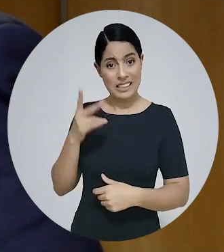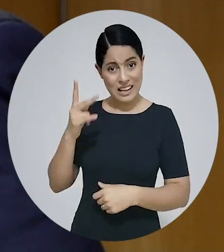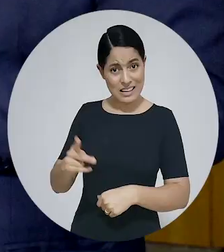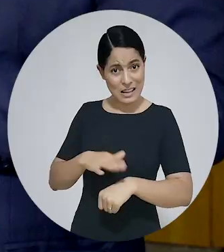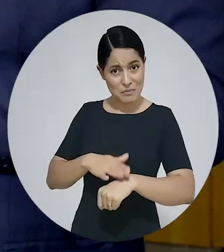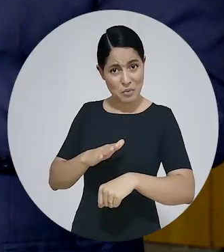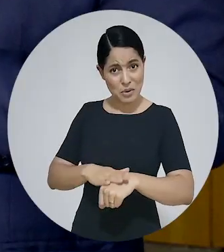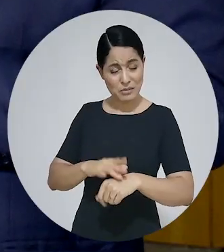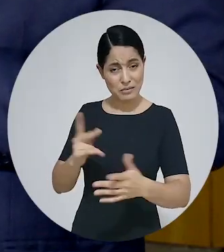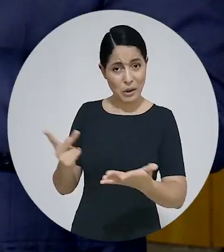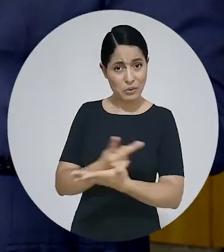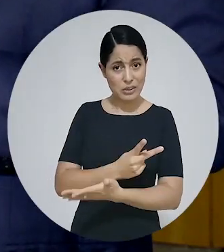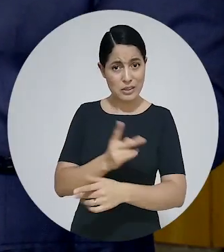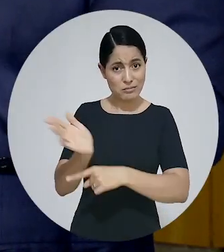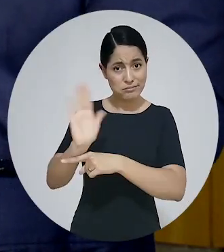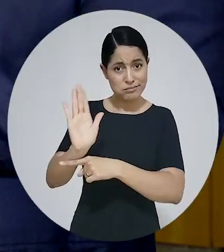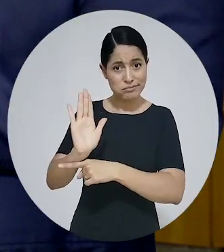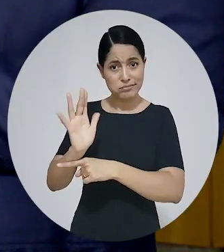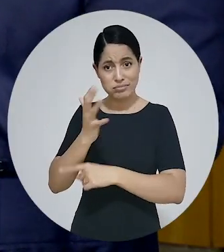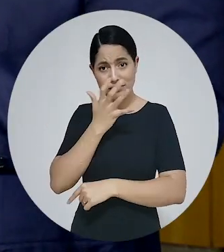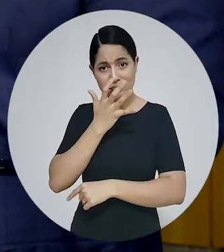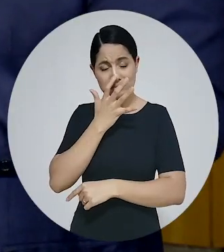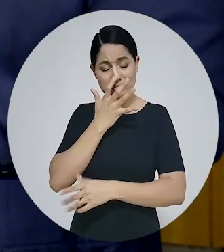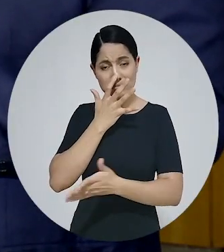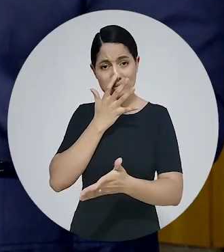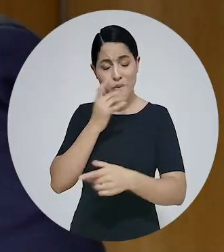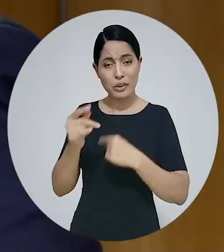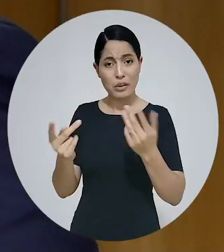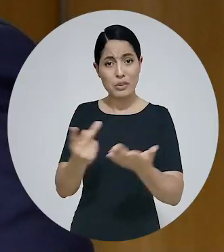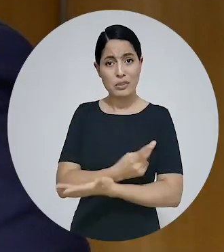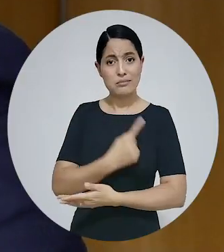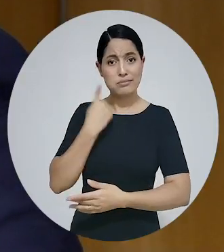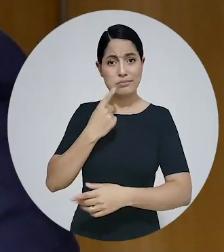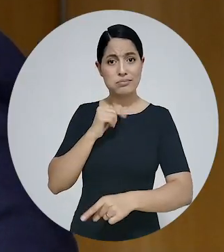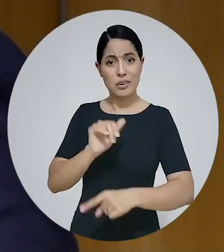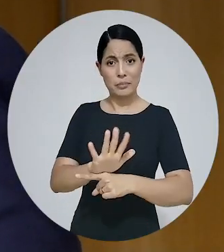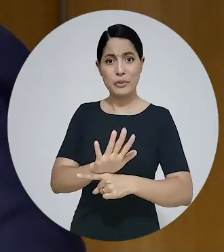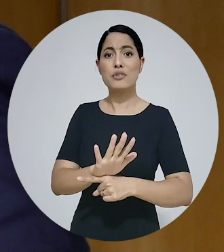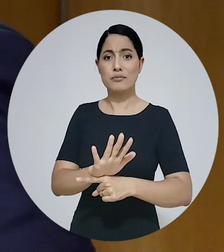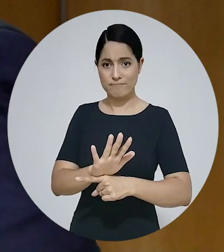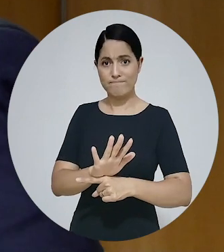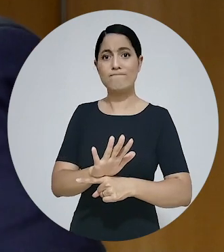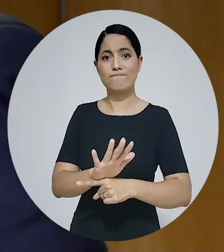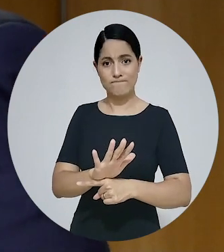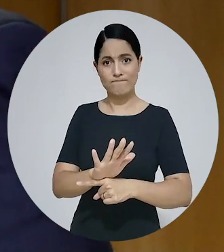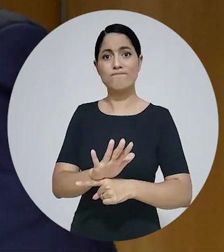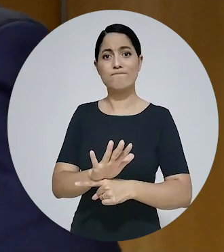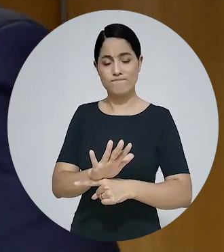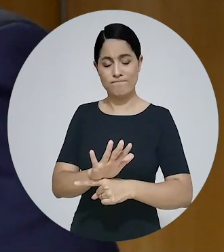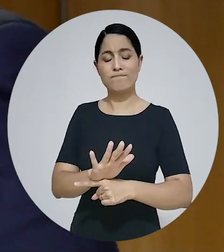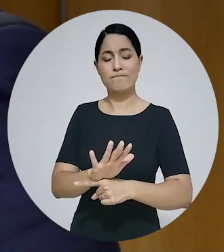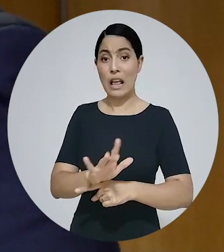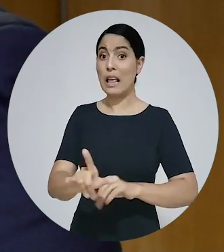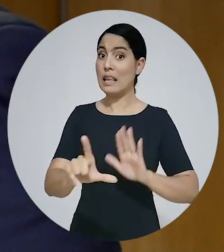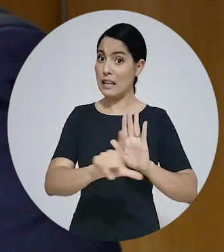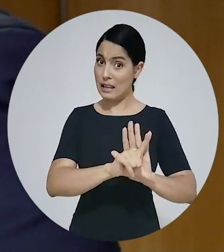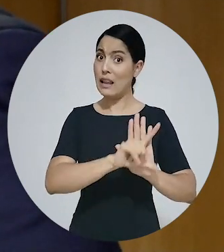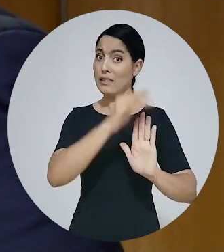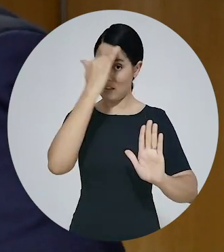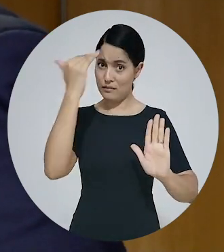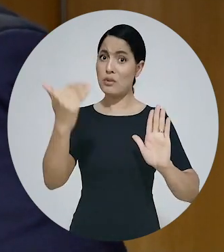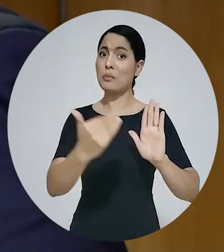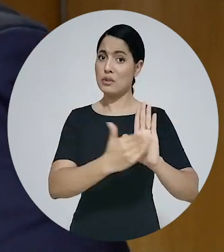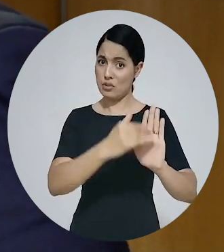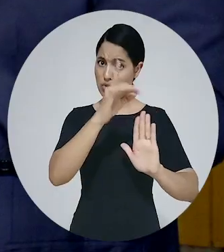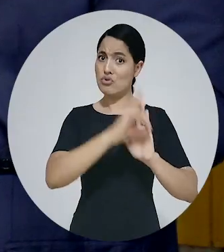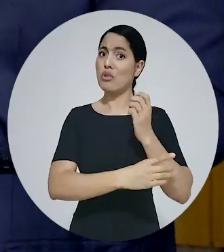justiça. E, naquele momento, pelos vídeos que assistimos, o advogado foi impedido de fazer este pedido que lhe